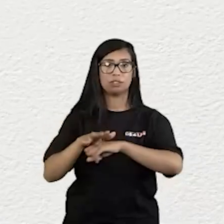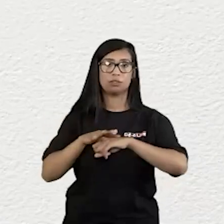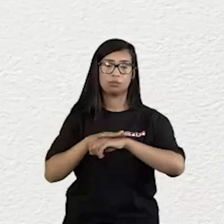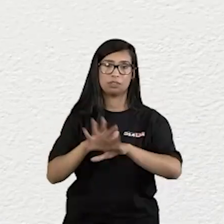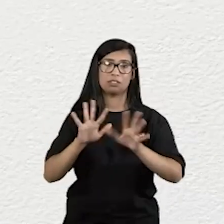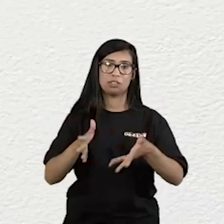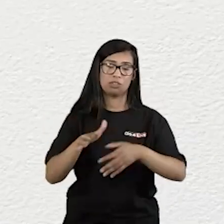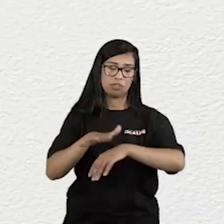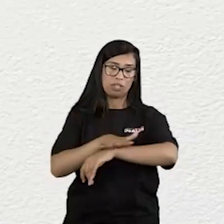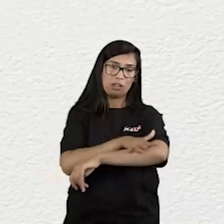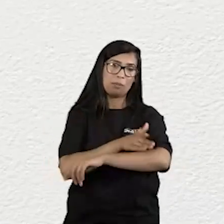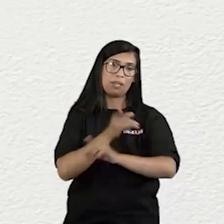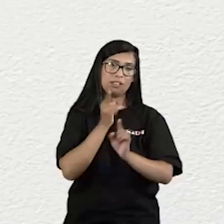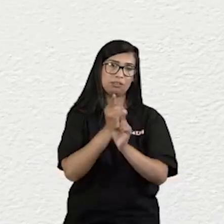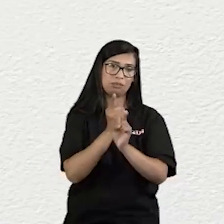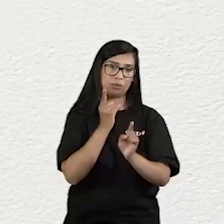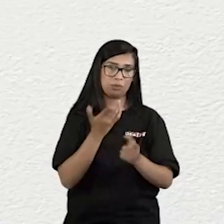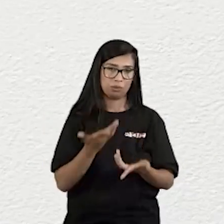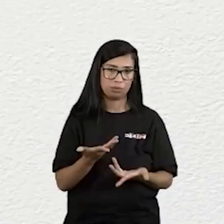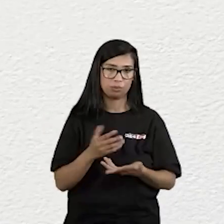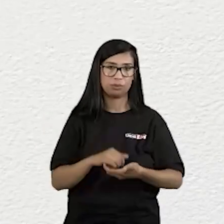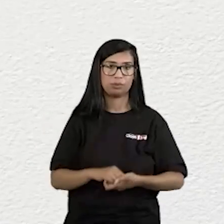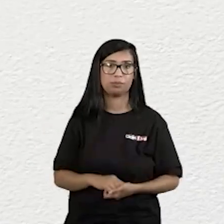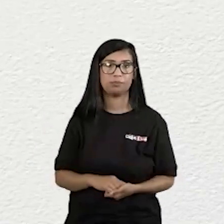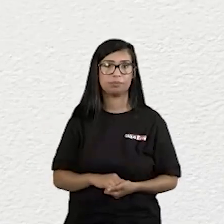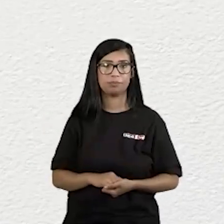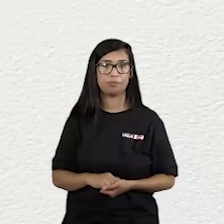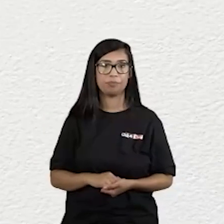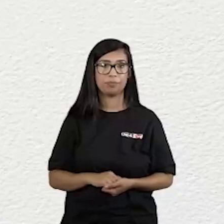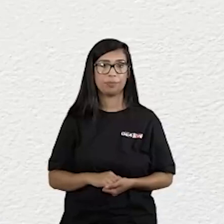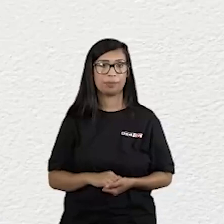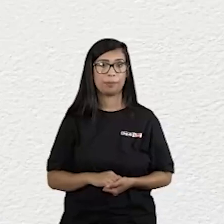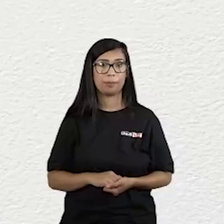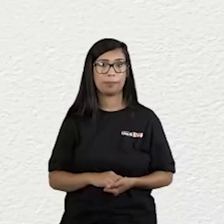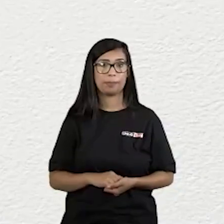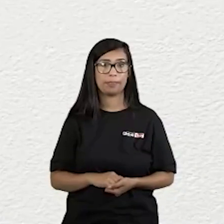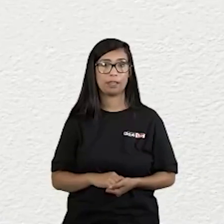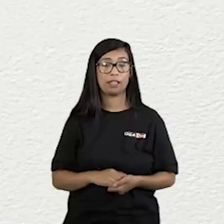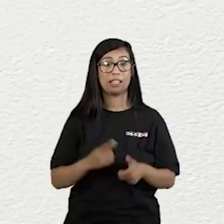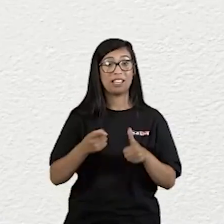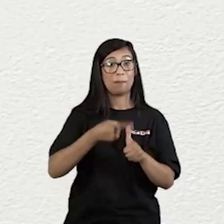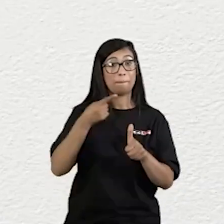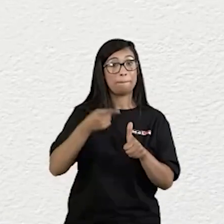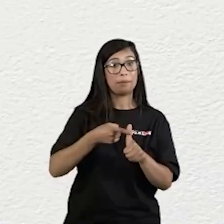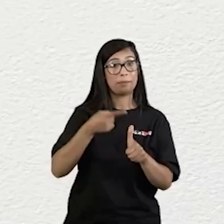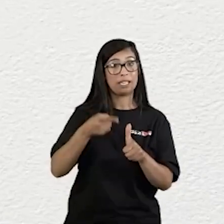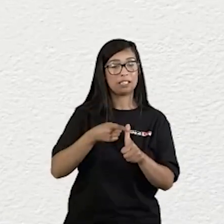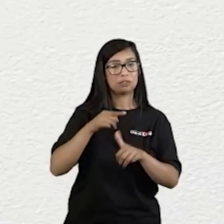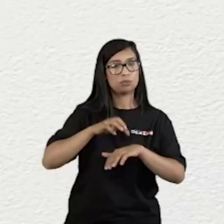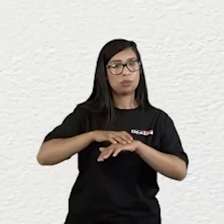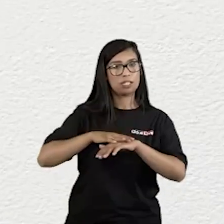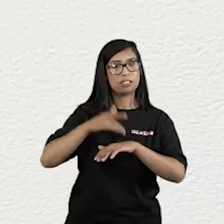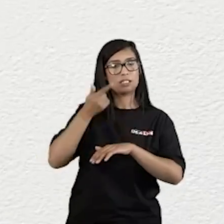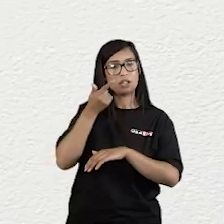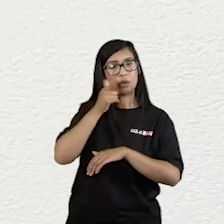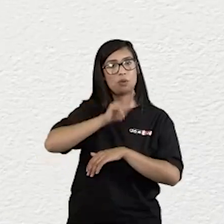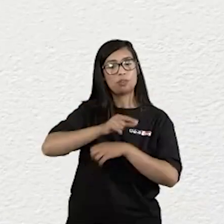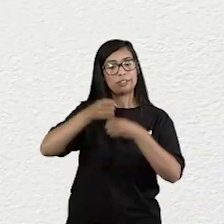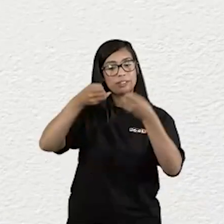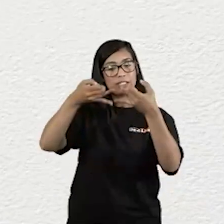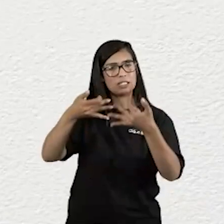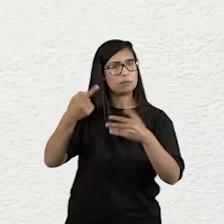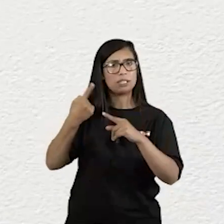E quem está causando essa infecção, quem vai nos dizer, é a doença primária desse paciente.